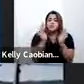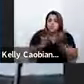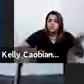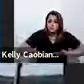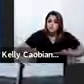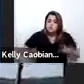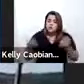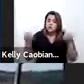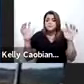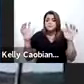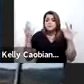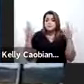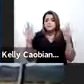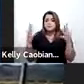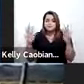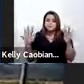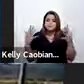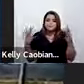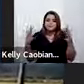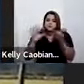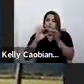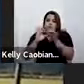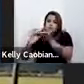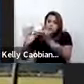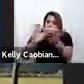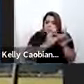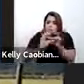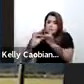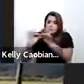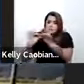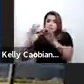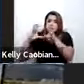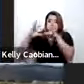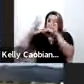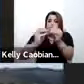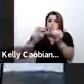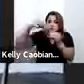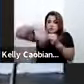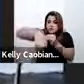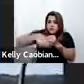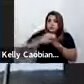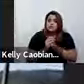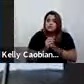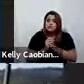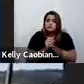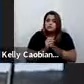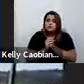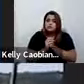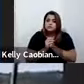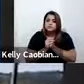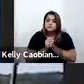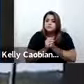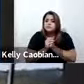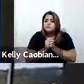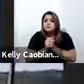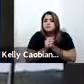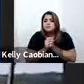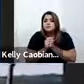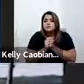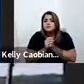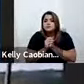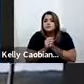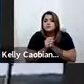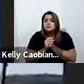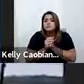Um viva aos trabalhadores da Renault do Passo! Viva! E é isso aí! Vocês